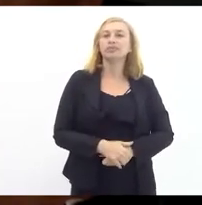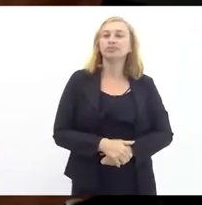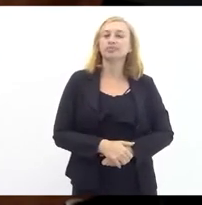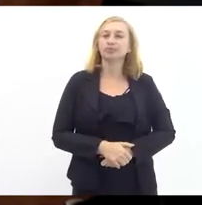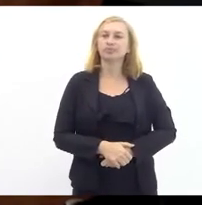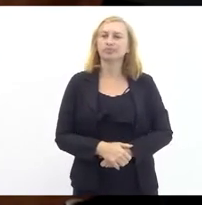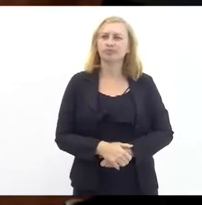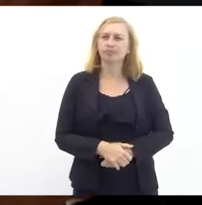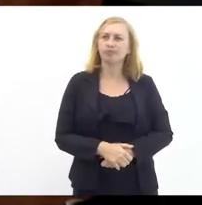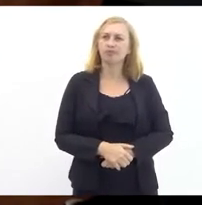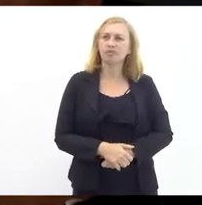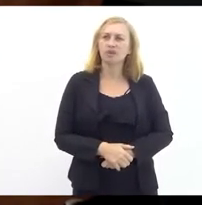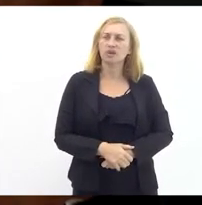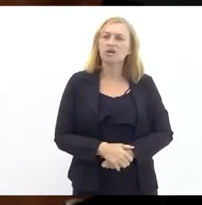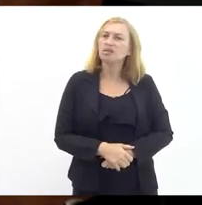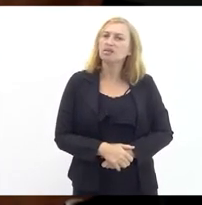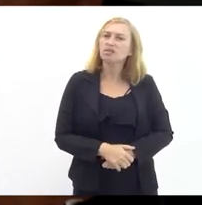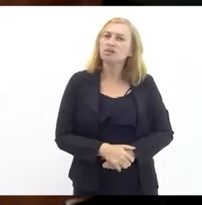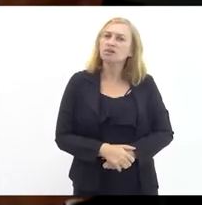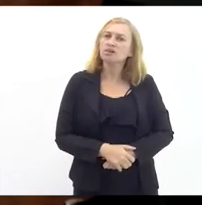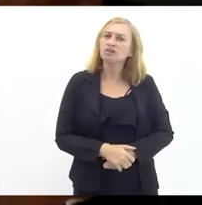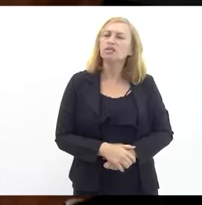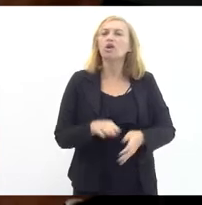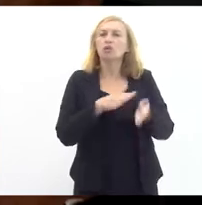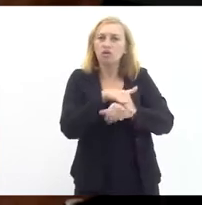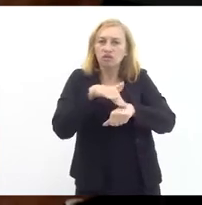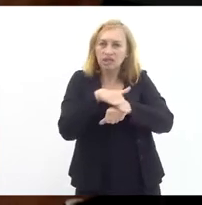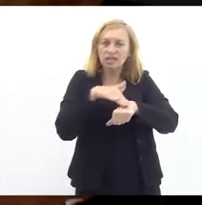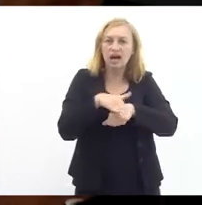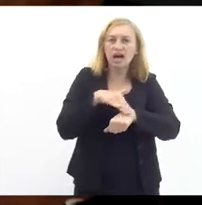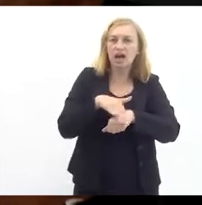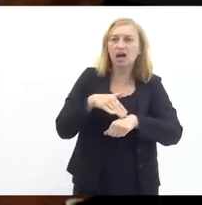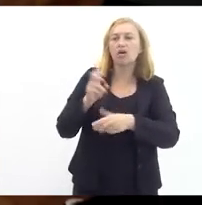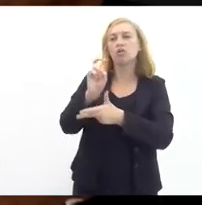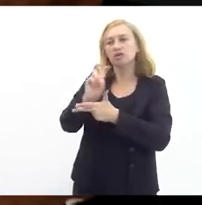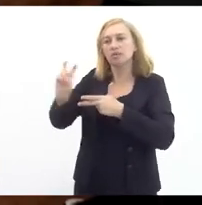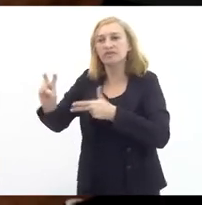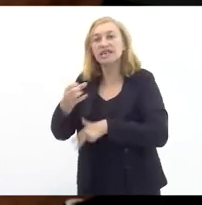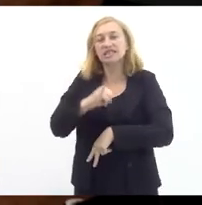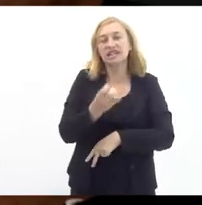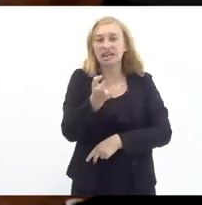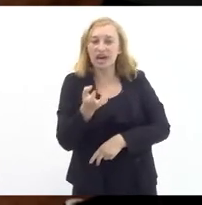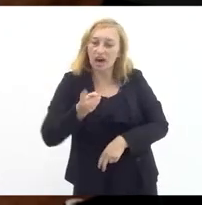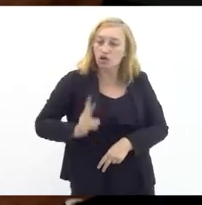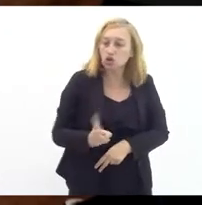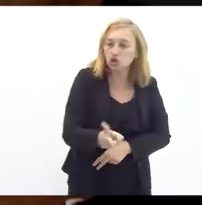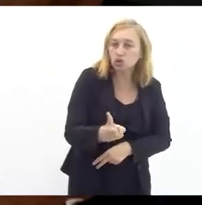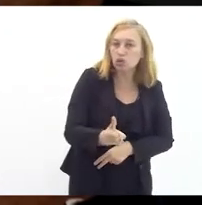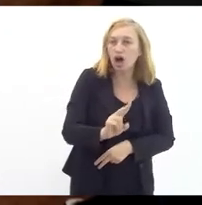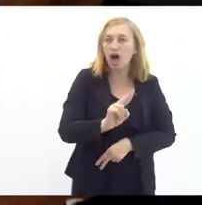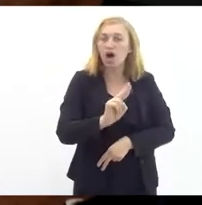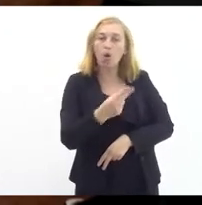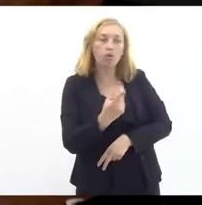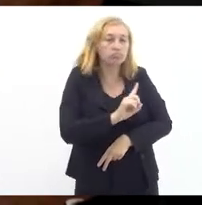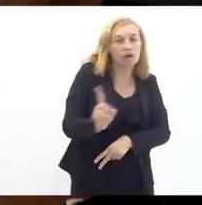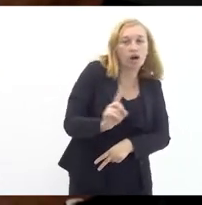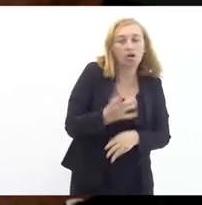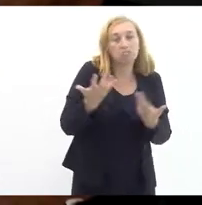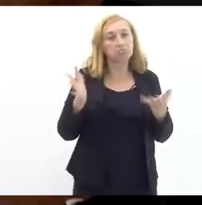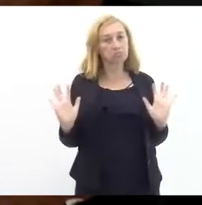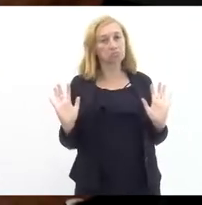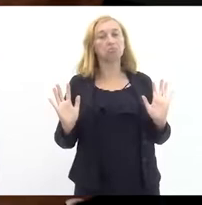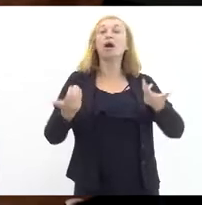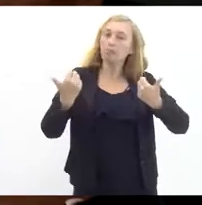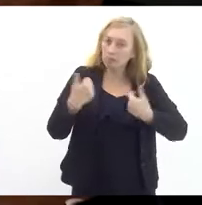que conversar com a Supervia para ver o que, se ela quer continuar concessionária ou não quer. Enfim, a gente